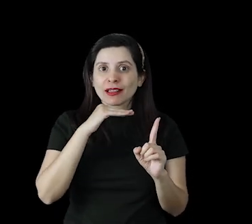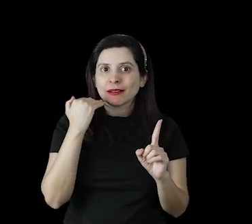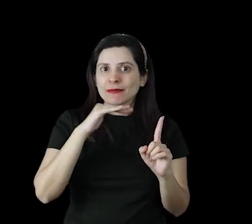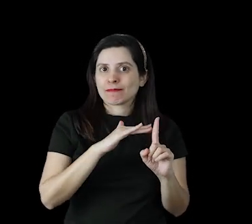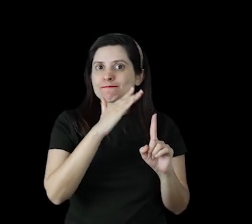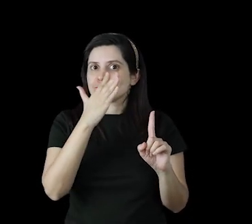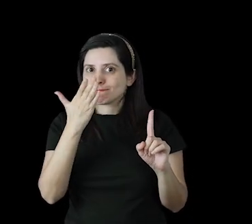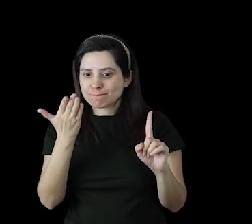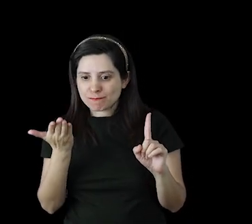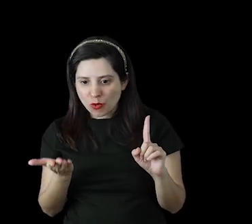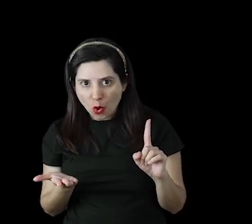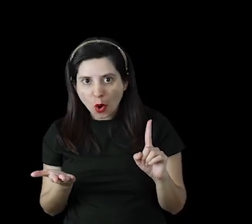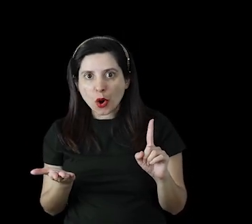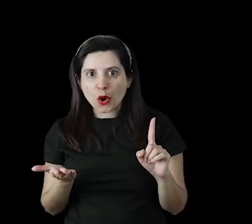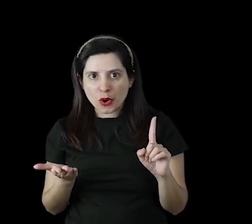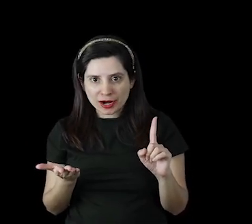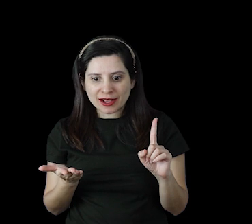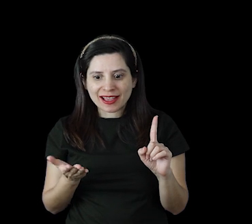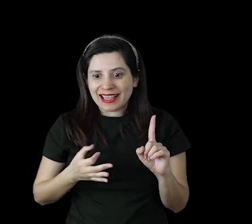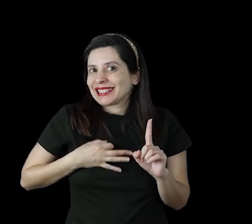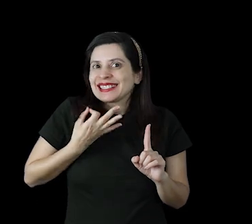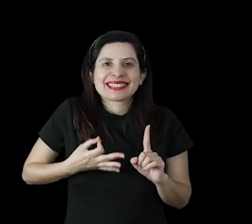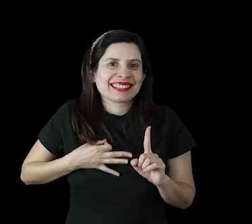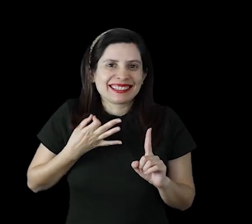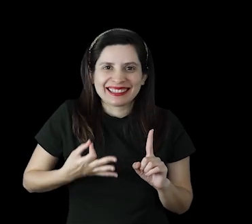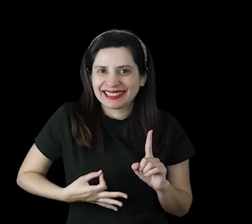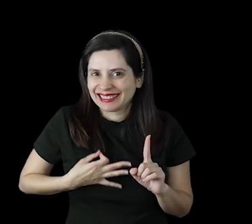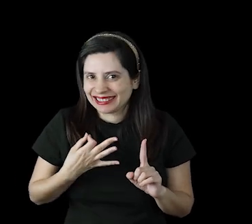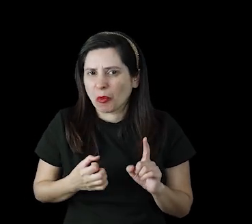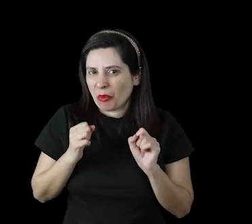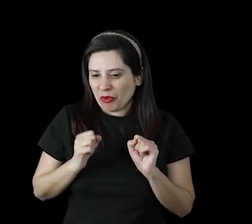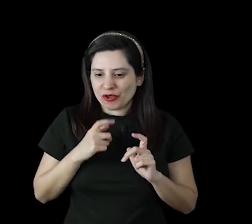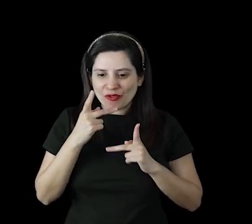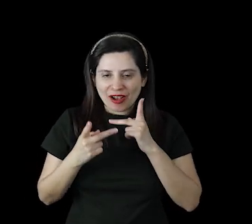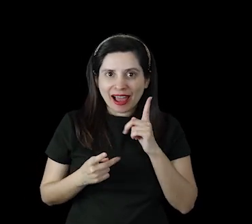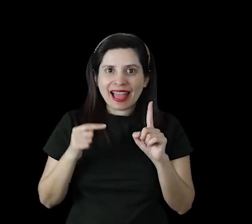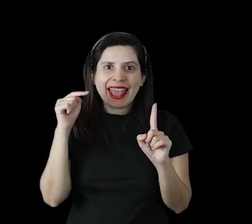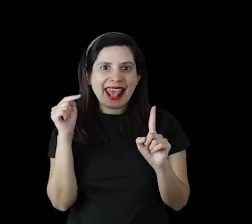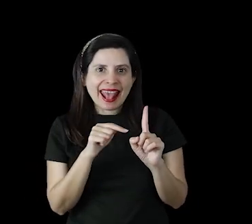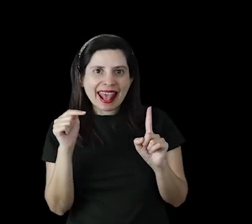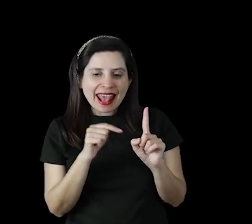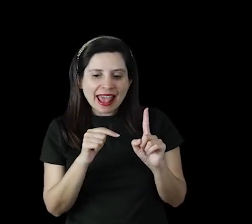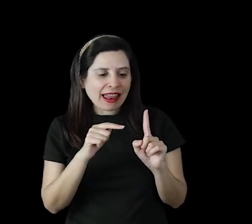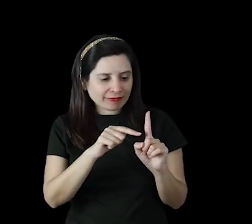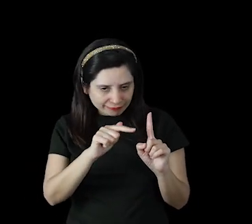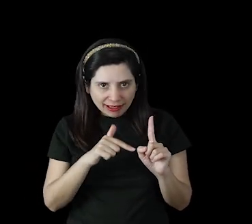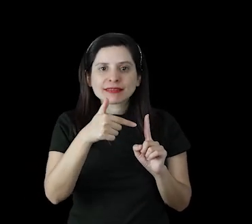esse incidente incitante e excitante, podemos dizer, e ela começa a